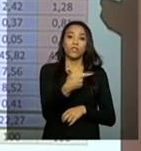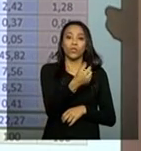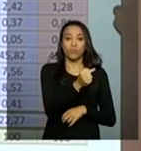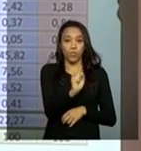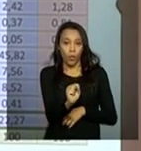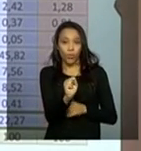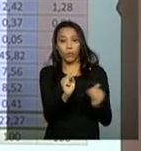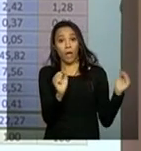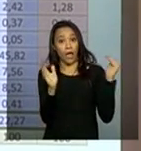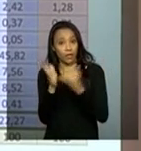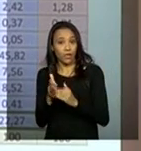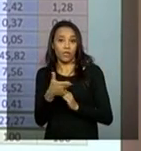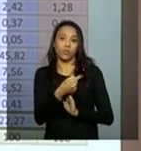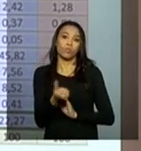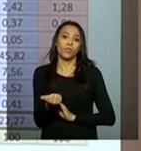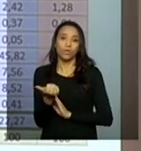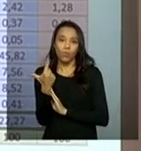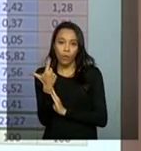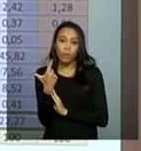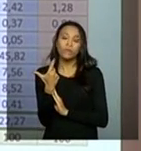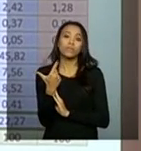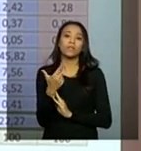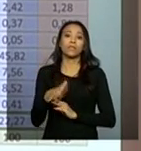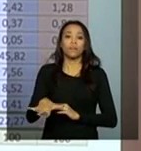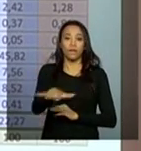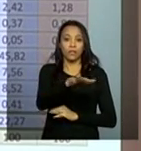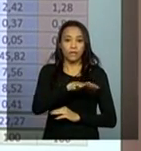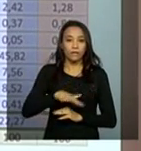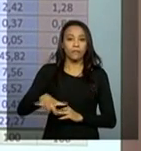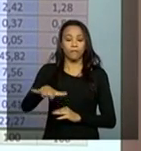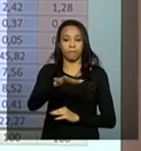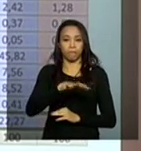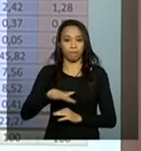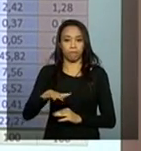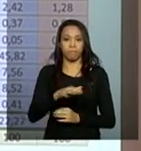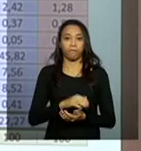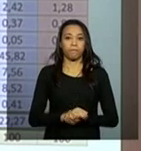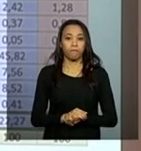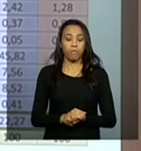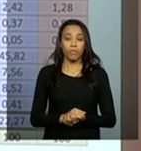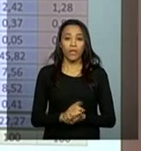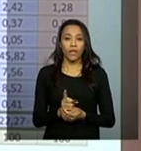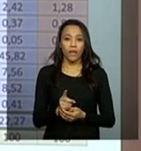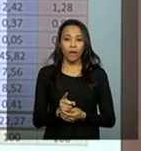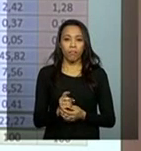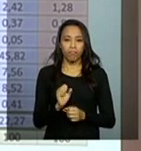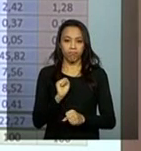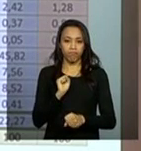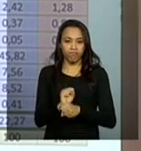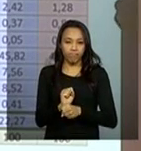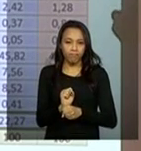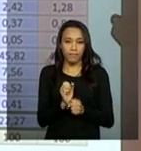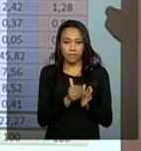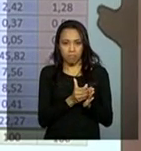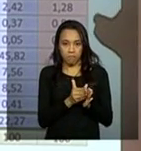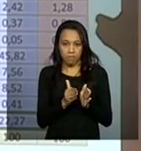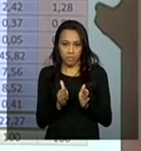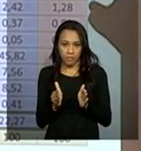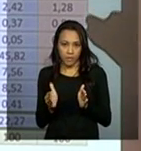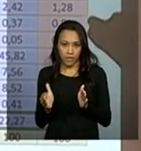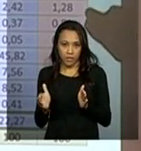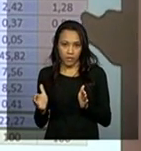até 2012, as áreas em regeneração que estão estáveis nesse período perfazem